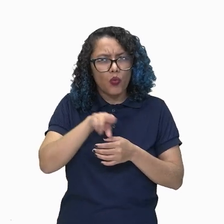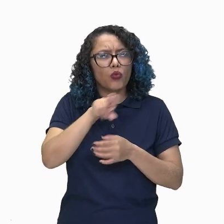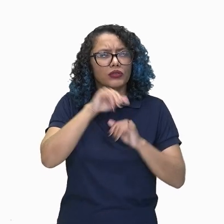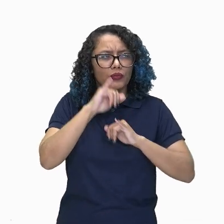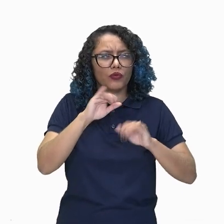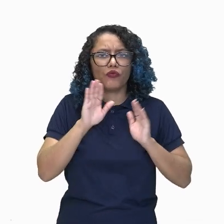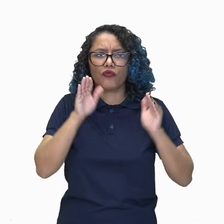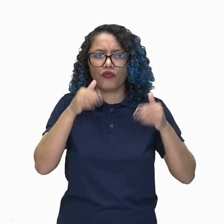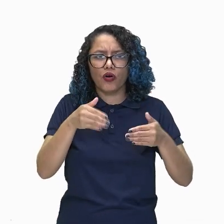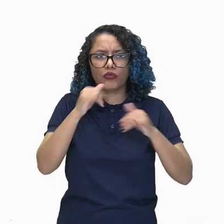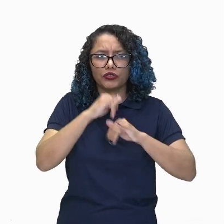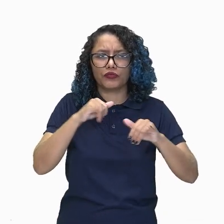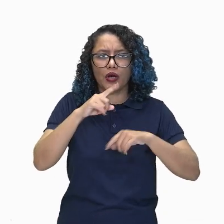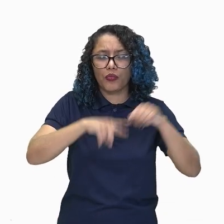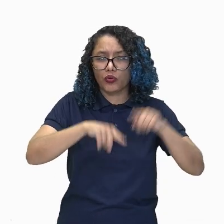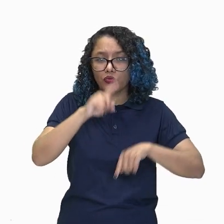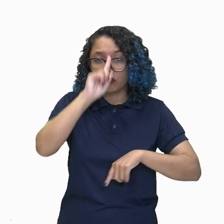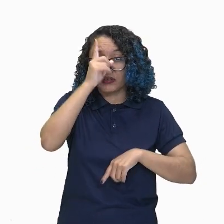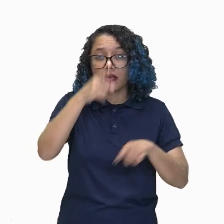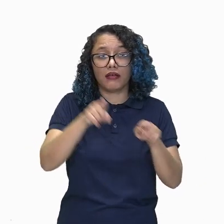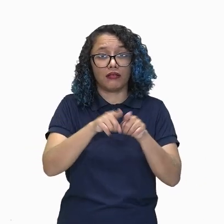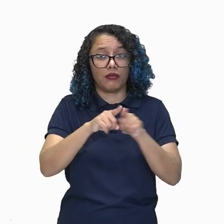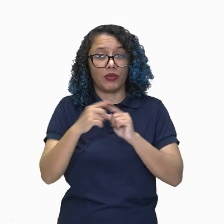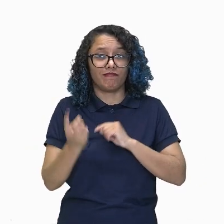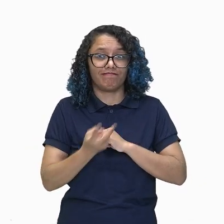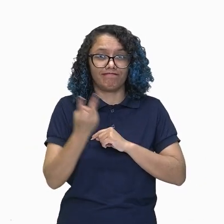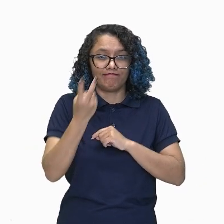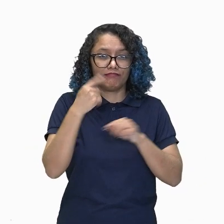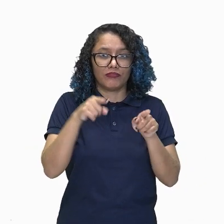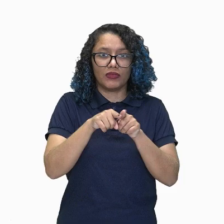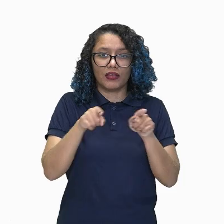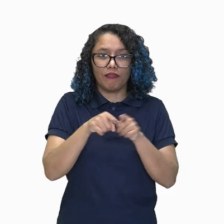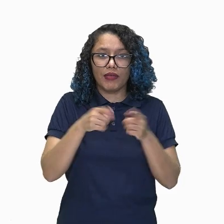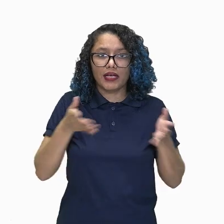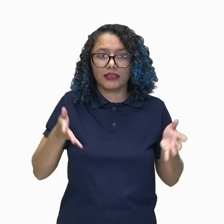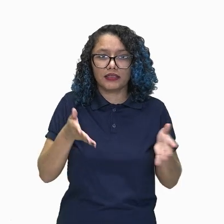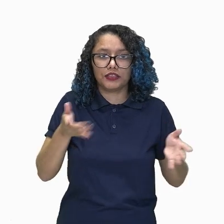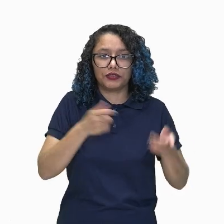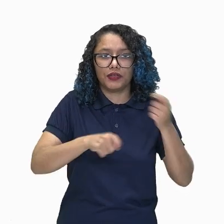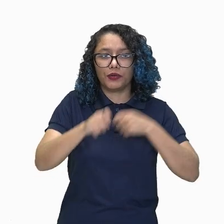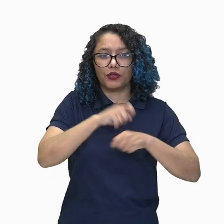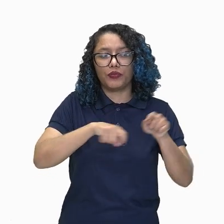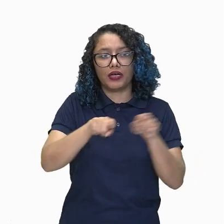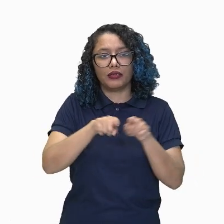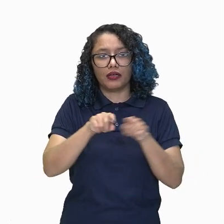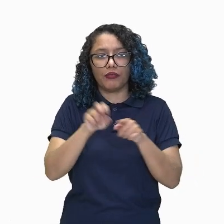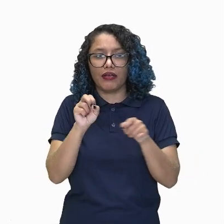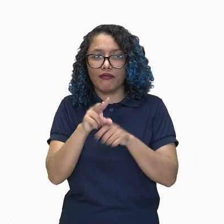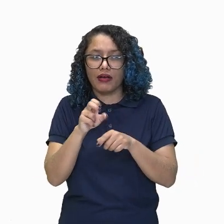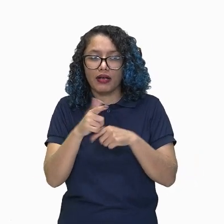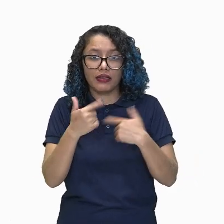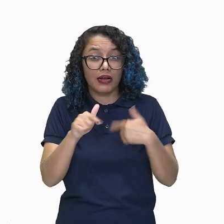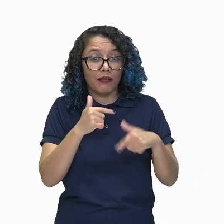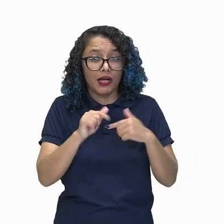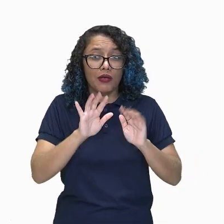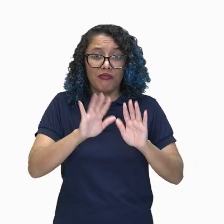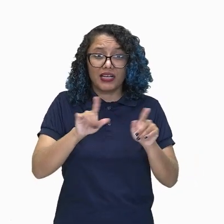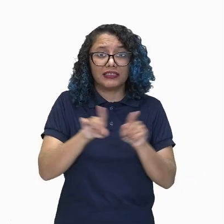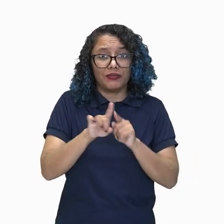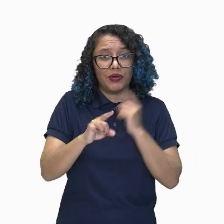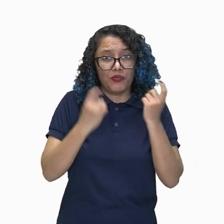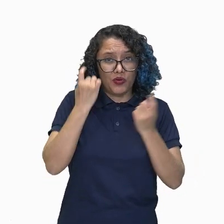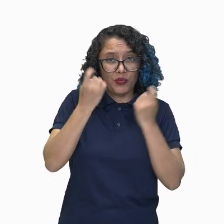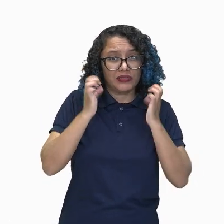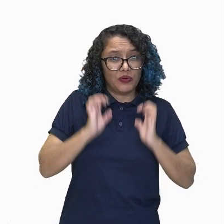produtos, ideias e valores. Contribui para a economia e a geração de empregos, mas também levanta